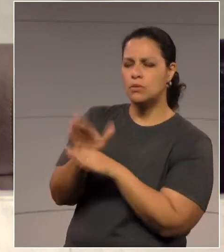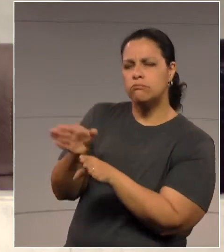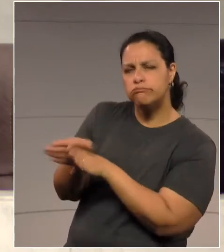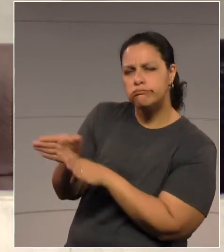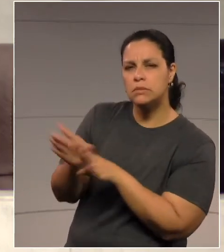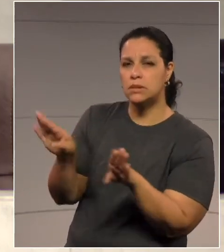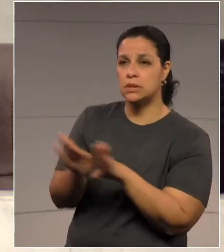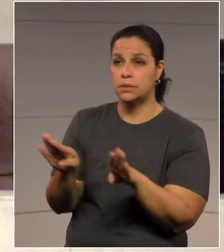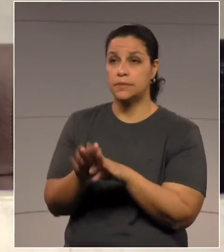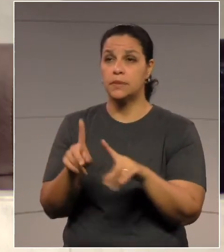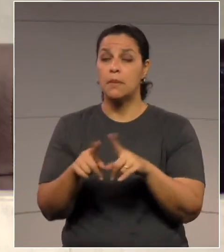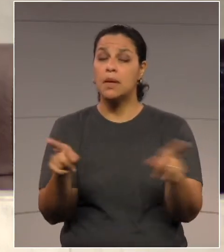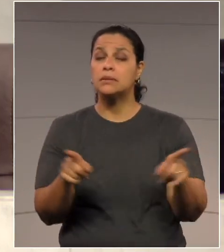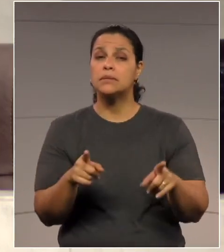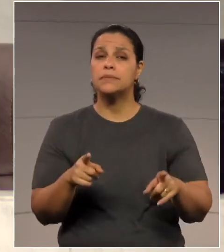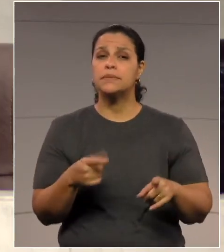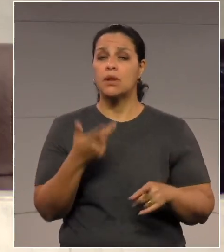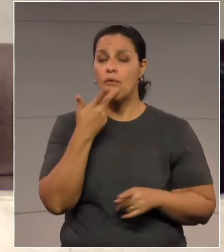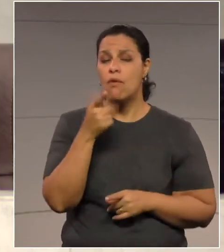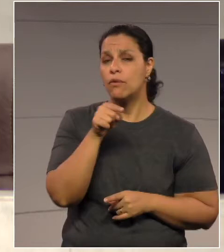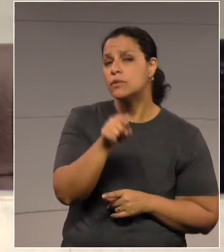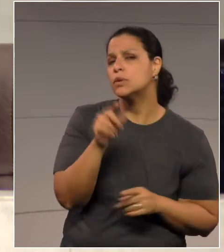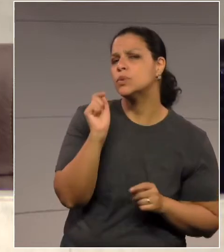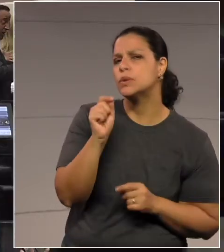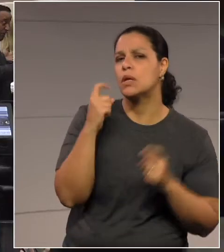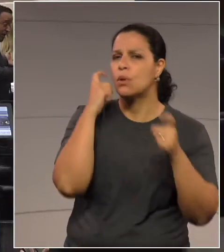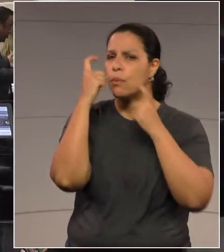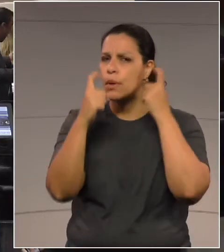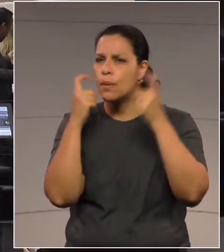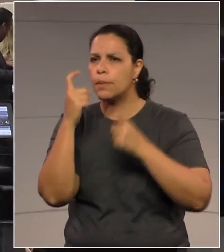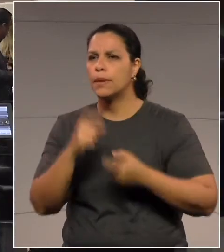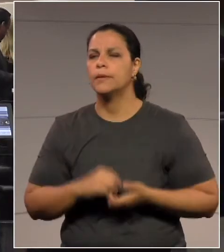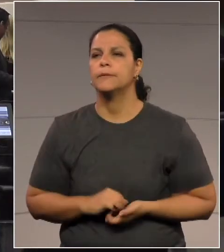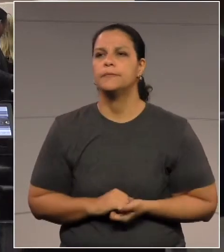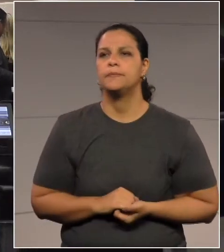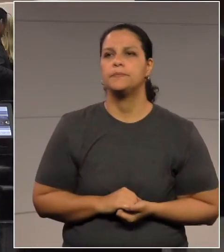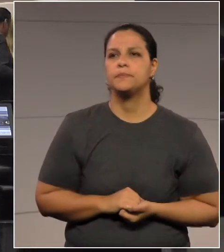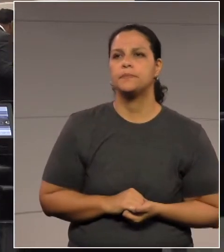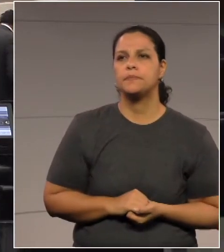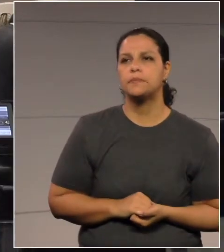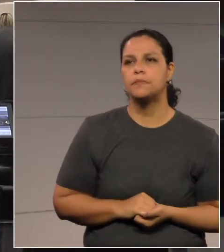Mas eu acho que eu compartilho com o senhor a preocupação.